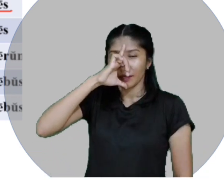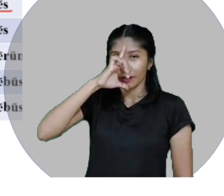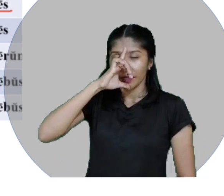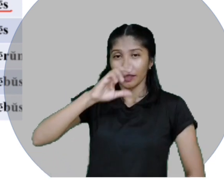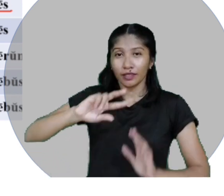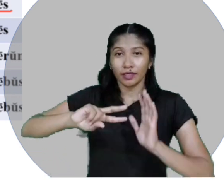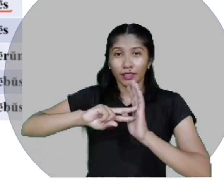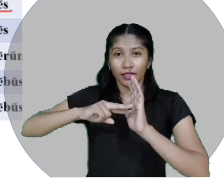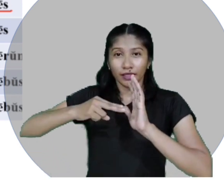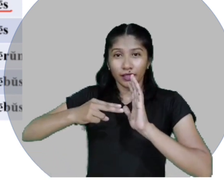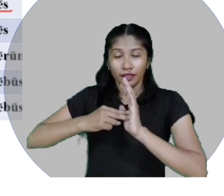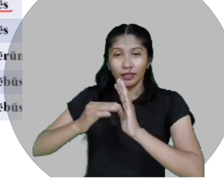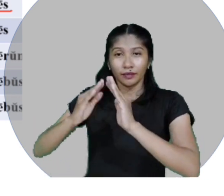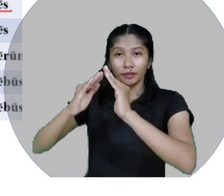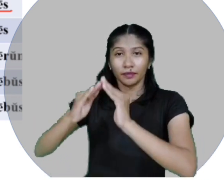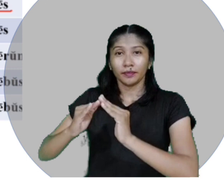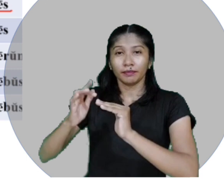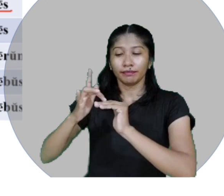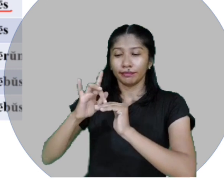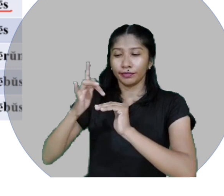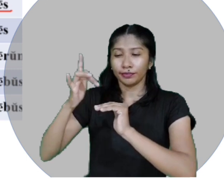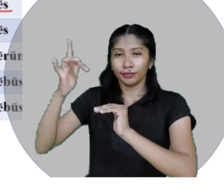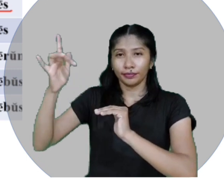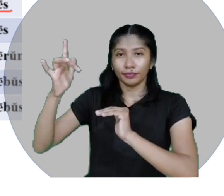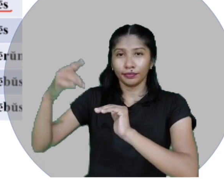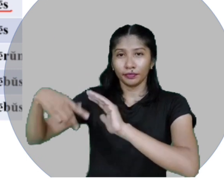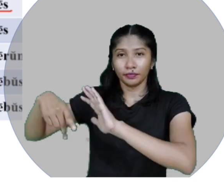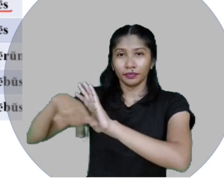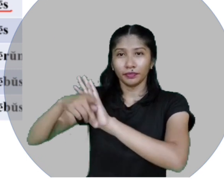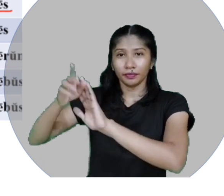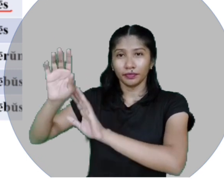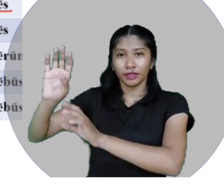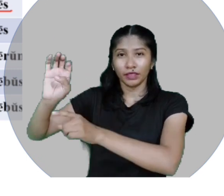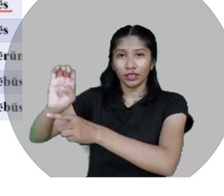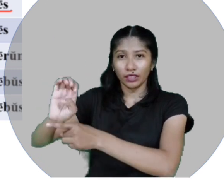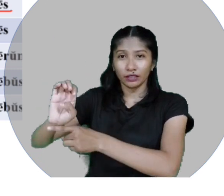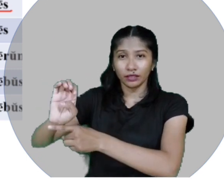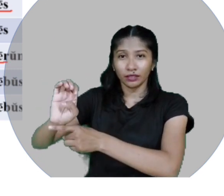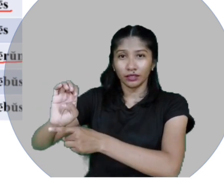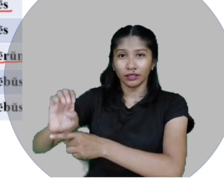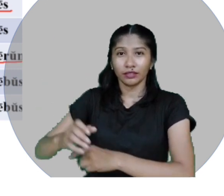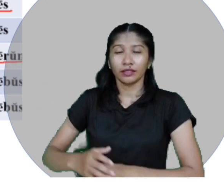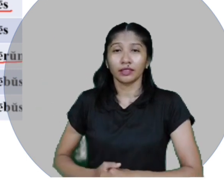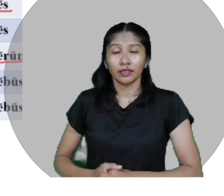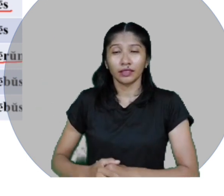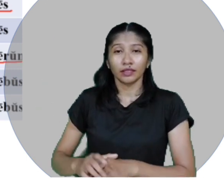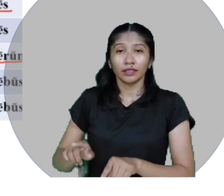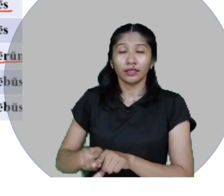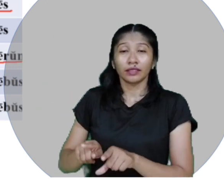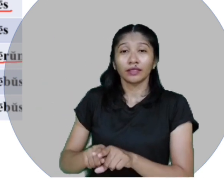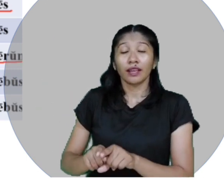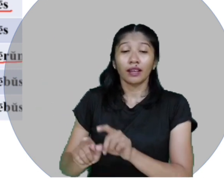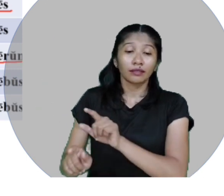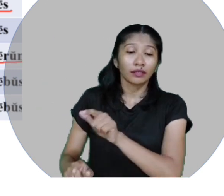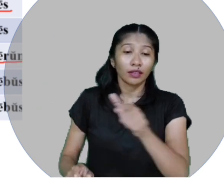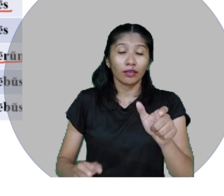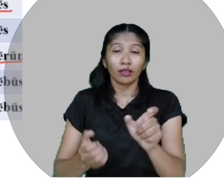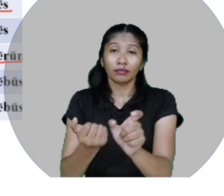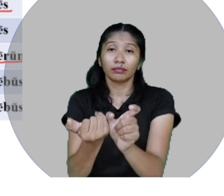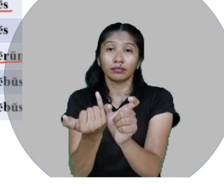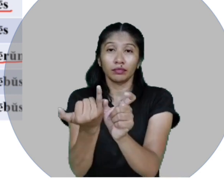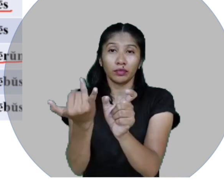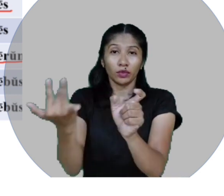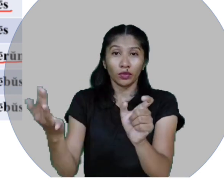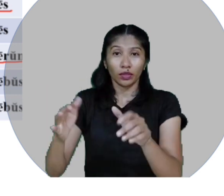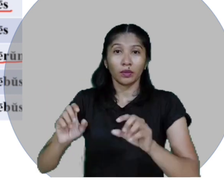do Estado, no singular. Vamos passar agora rei para o plural. Teremos então aurea